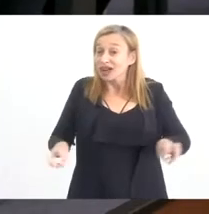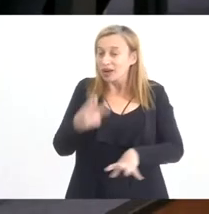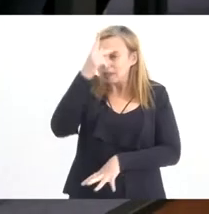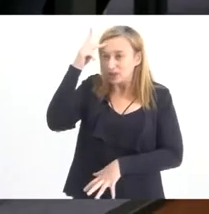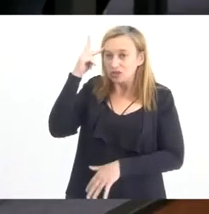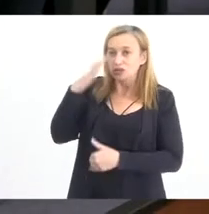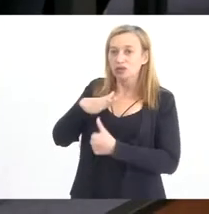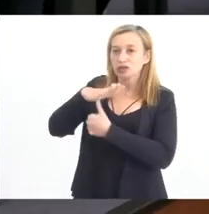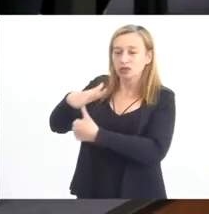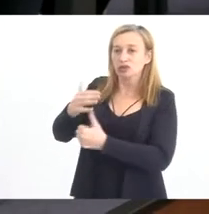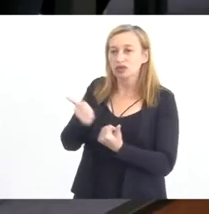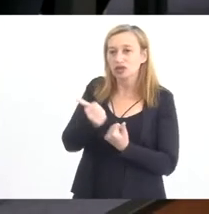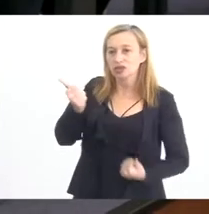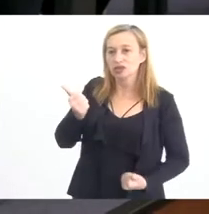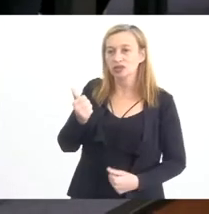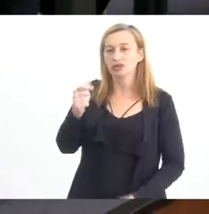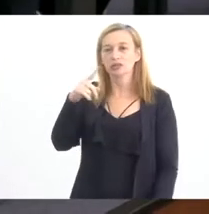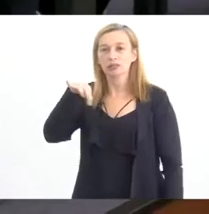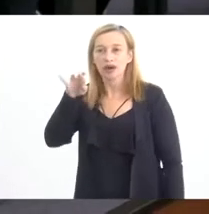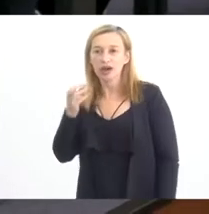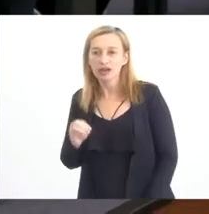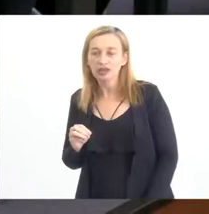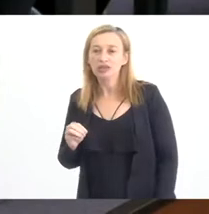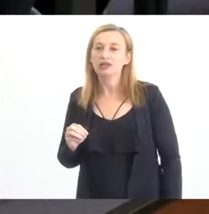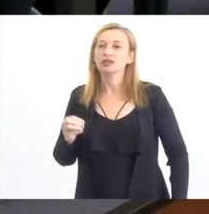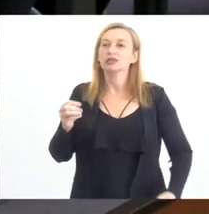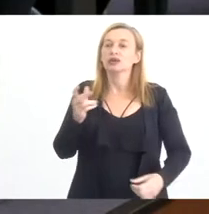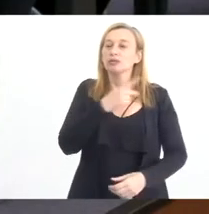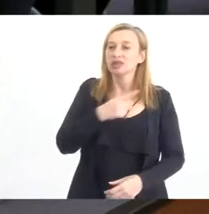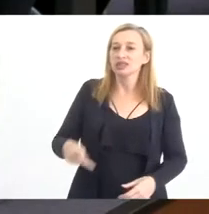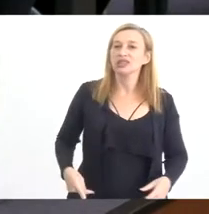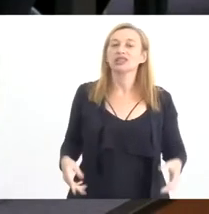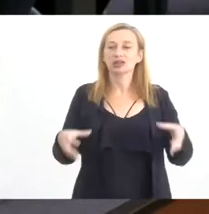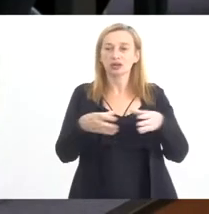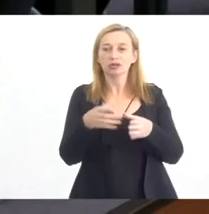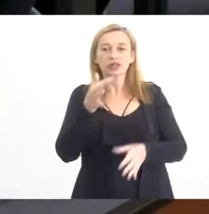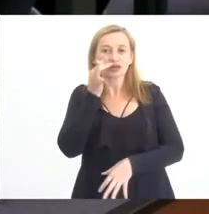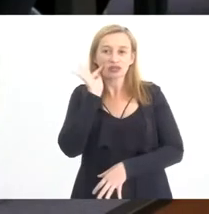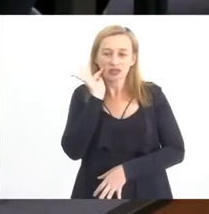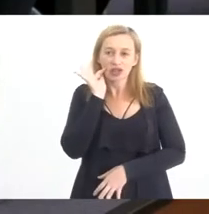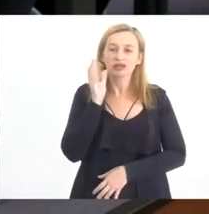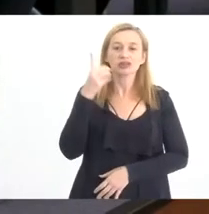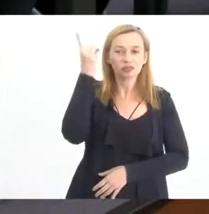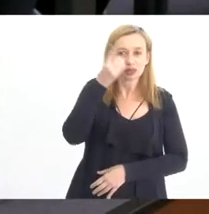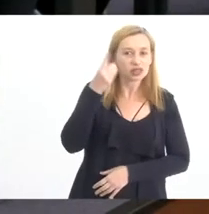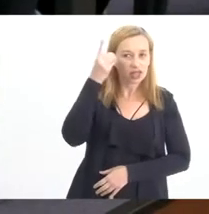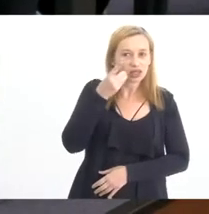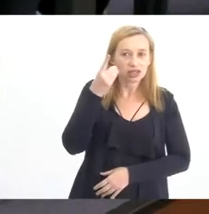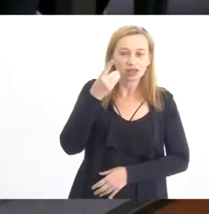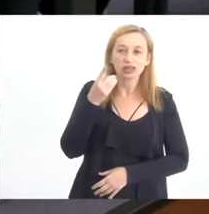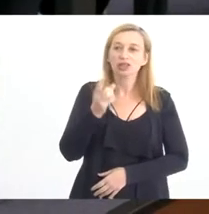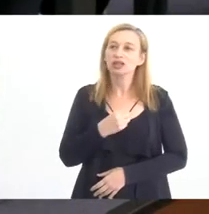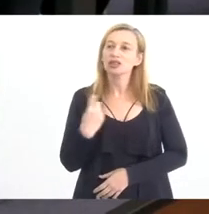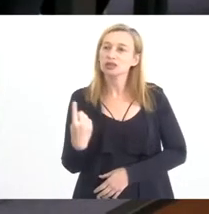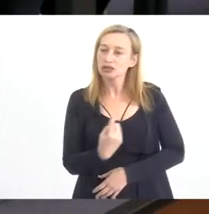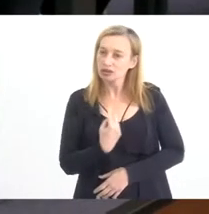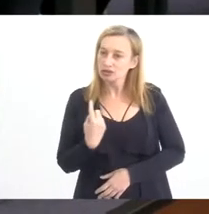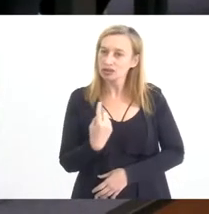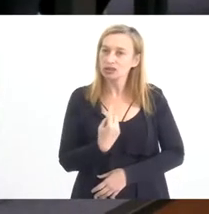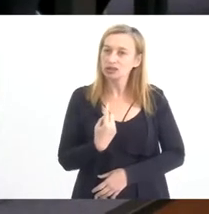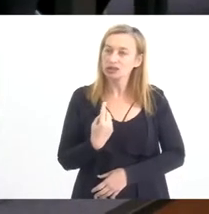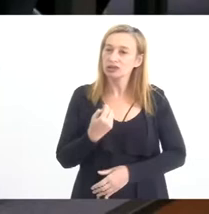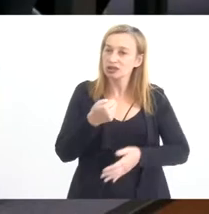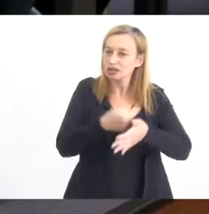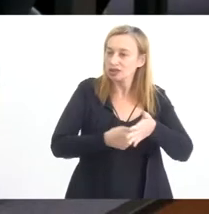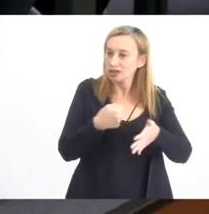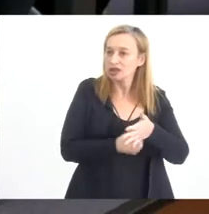vice-reitor professor Mário Nepomuceno, o presidente dessa comissão, Flávio Serafim, deputado, e a nossa ilustre